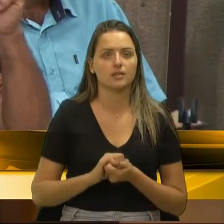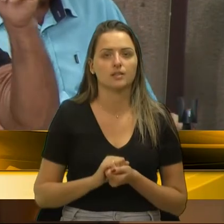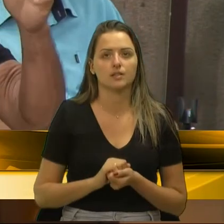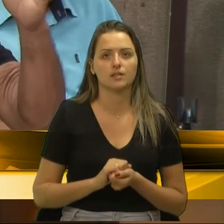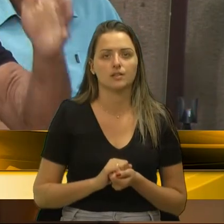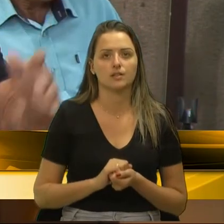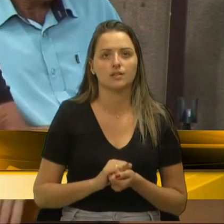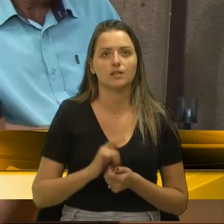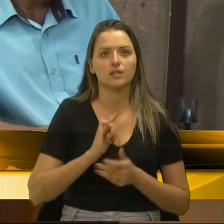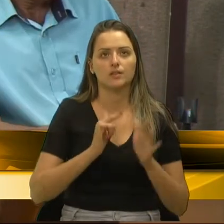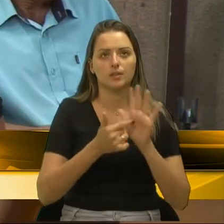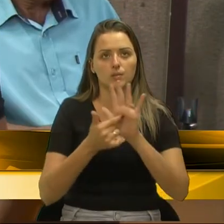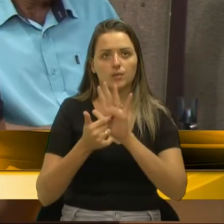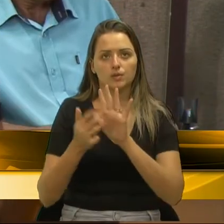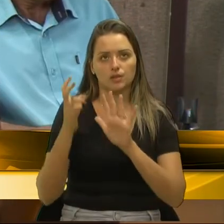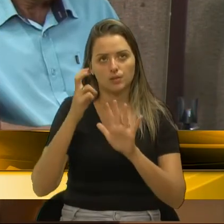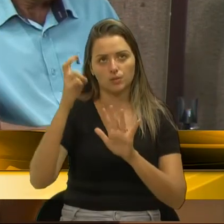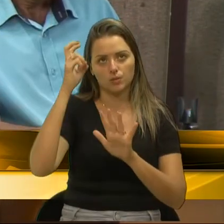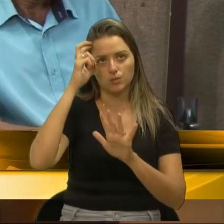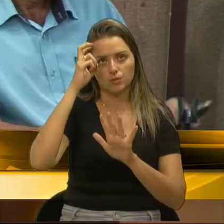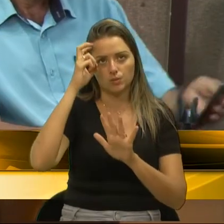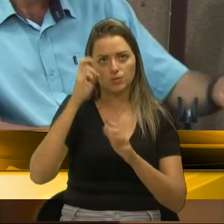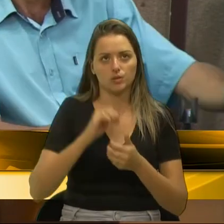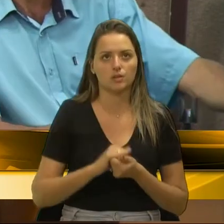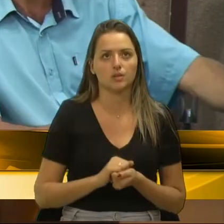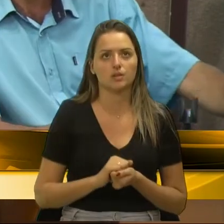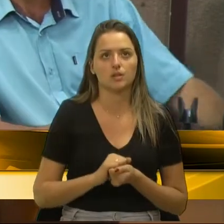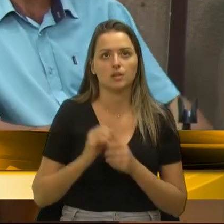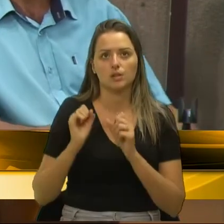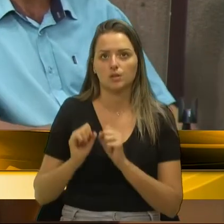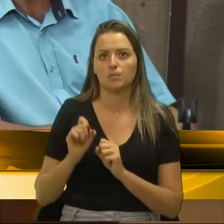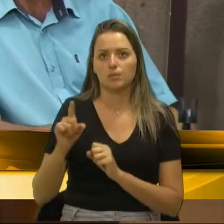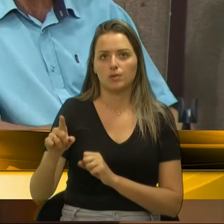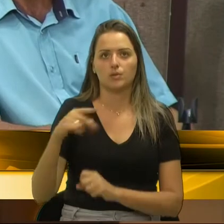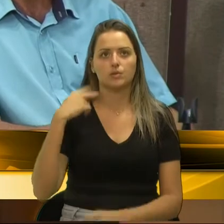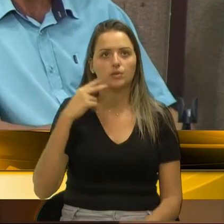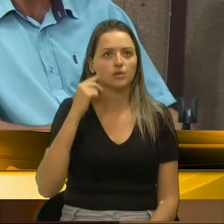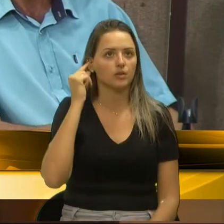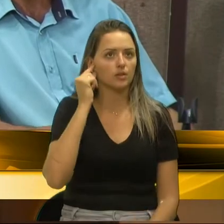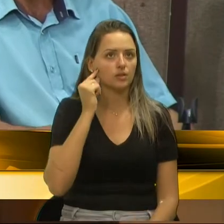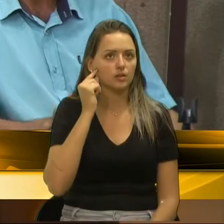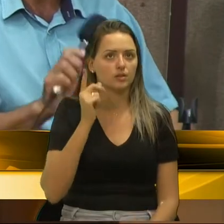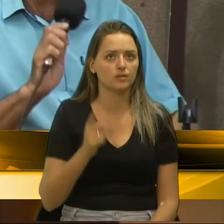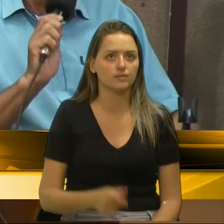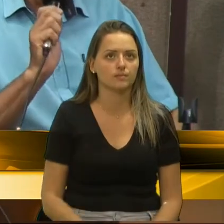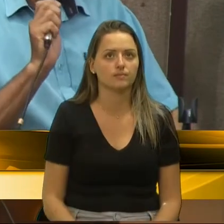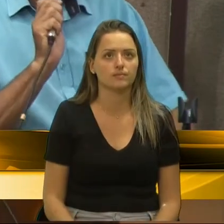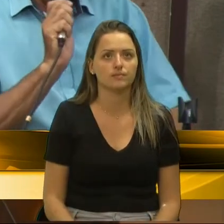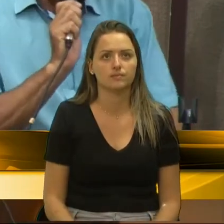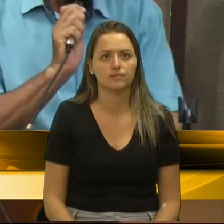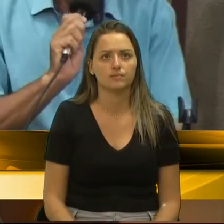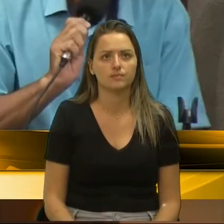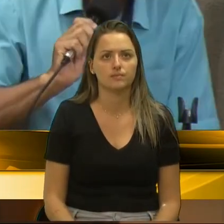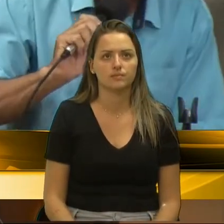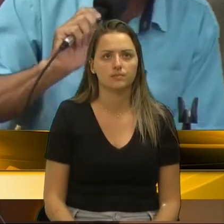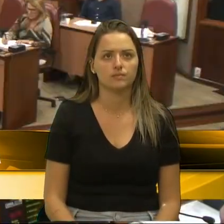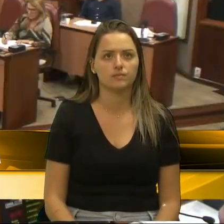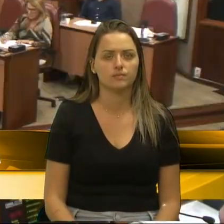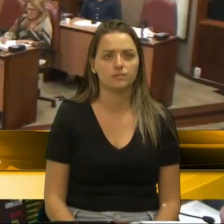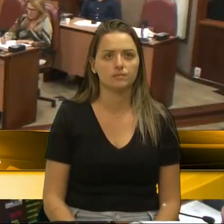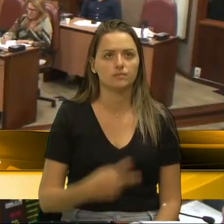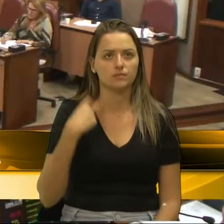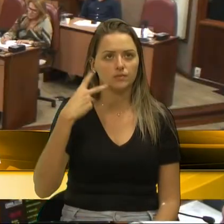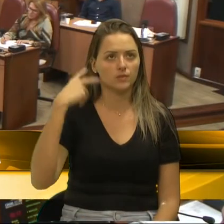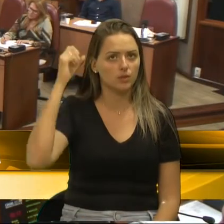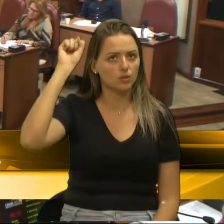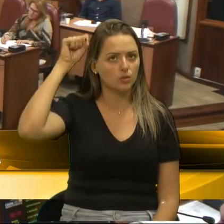a sua cultura. A sua palavra aí, vereador Arlindo Bandeira. Vereador Xuxa, muito